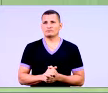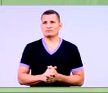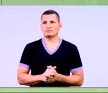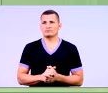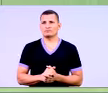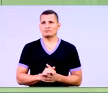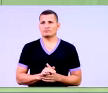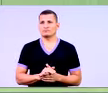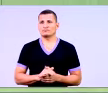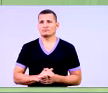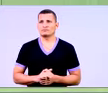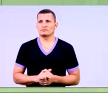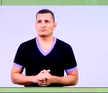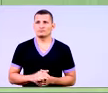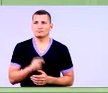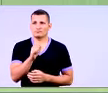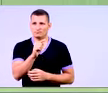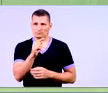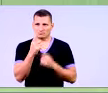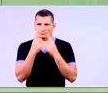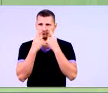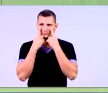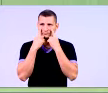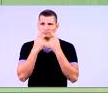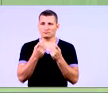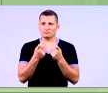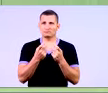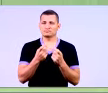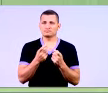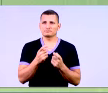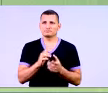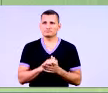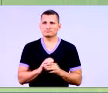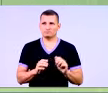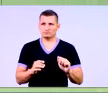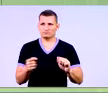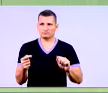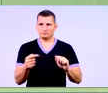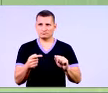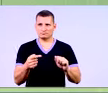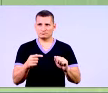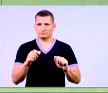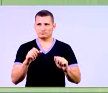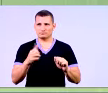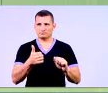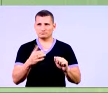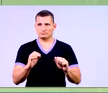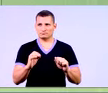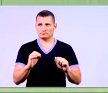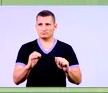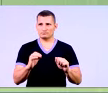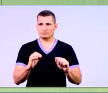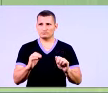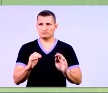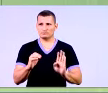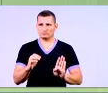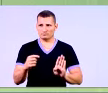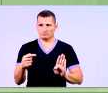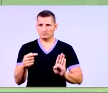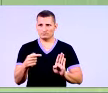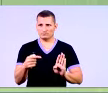aqui ficou bem interessante olha que legal a recebe 10 de recebe